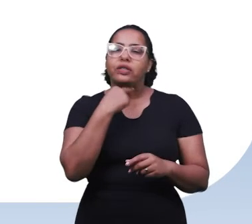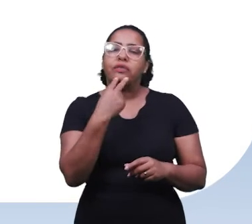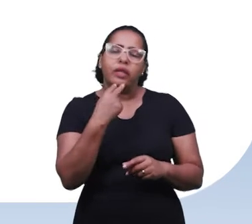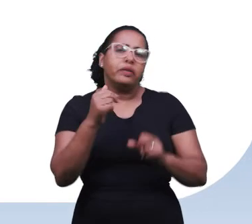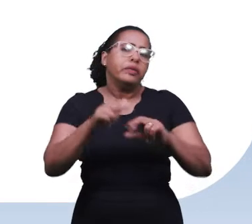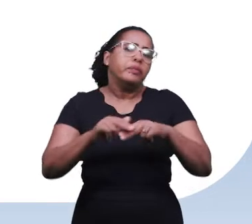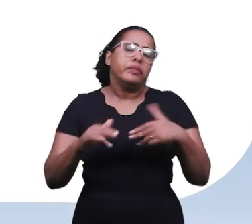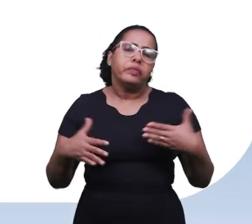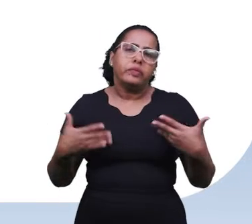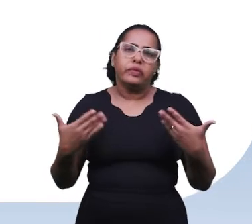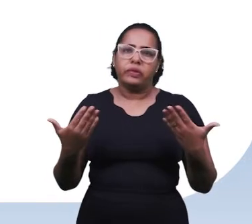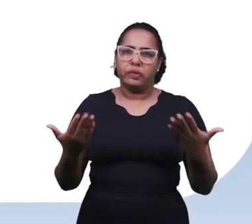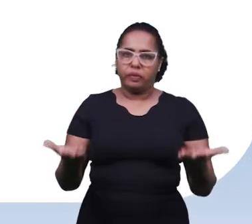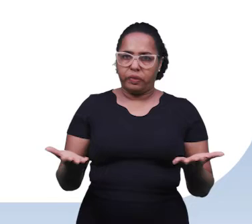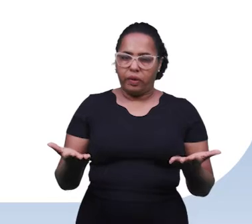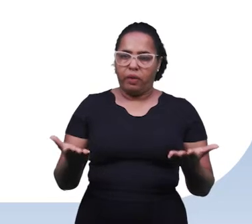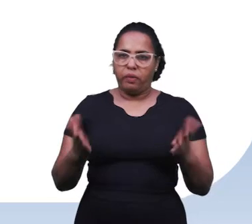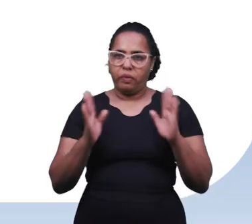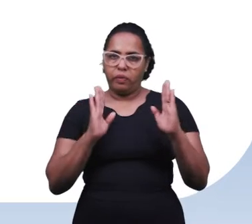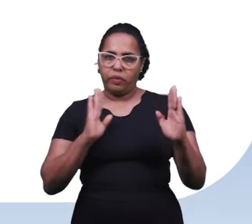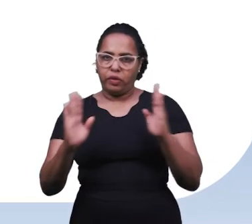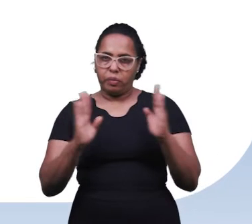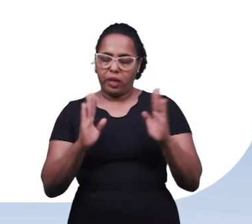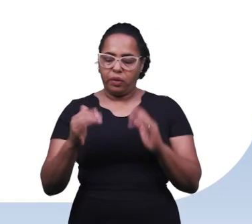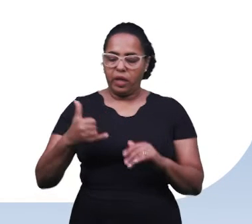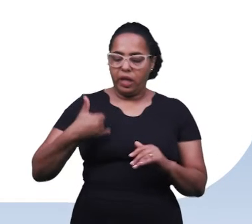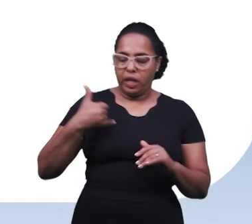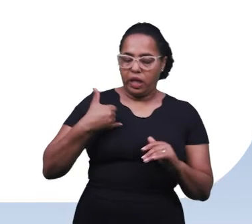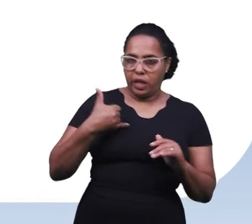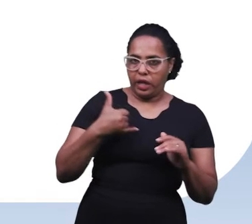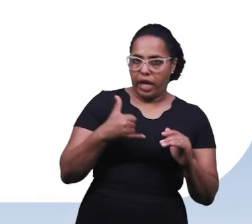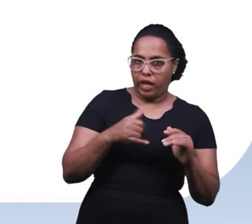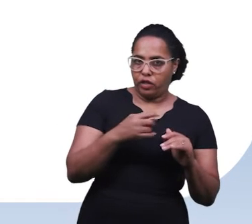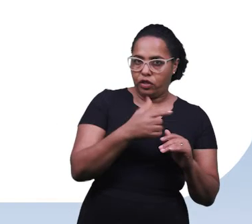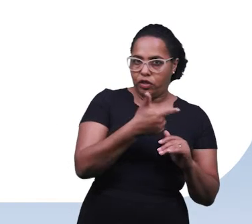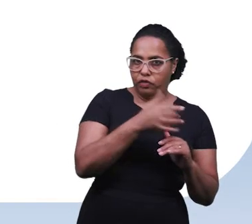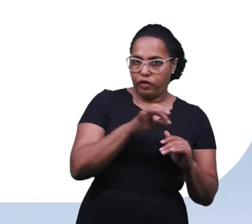por que eficiência vocal nesse